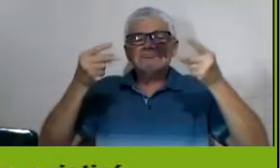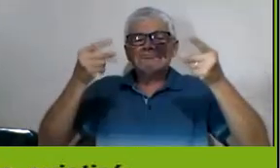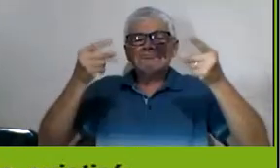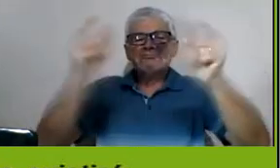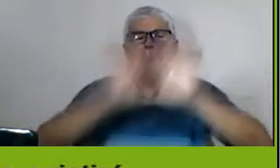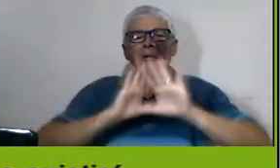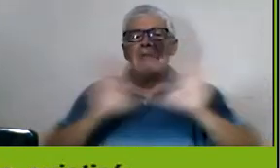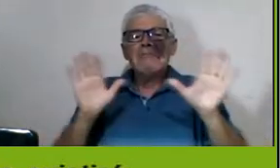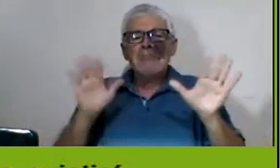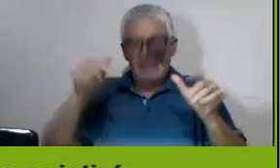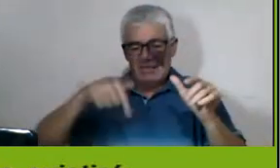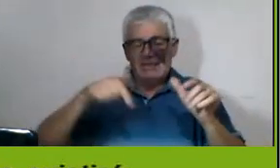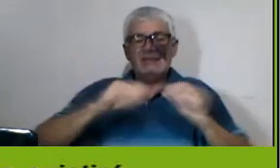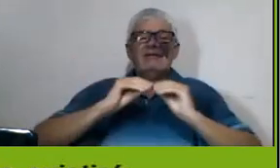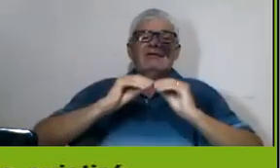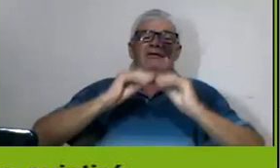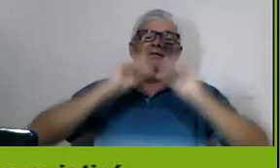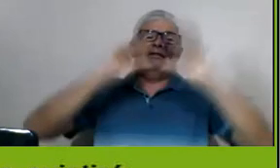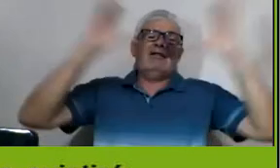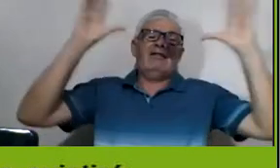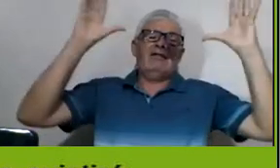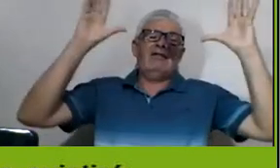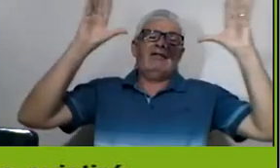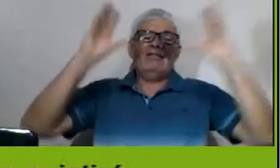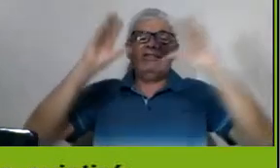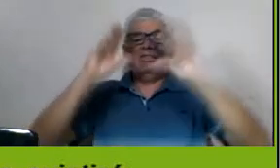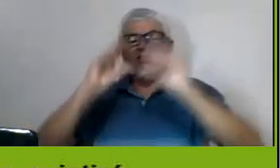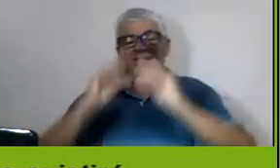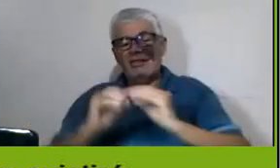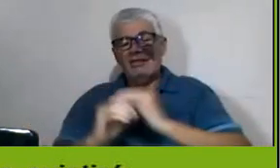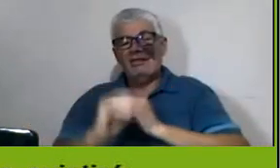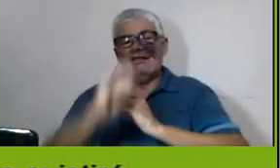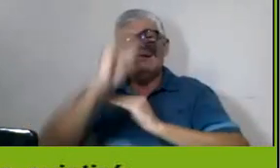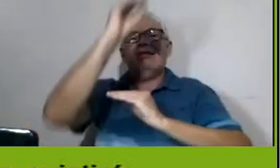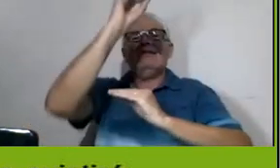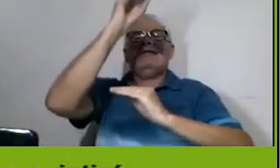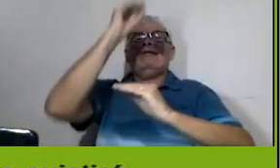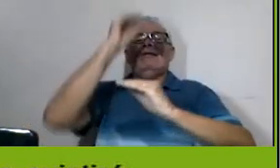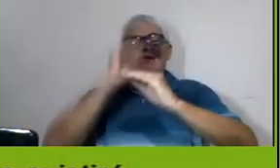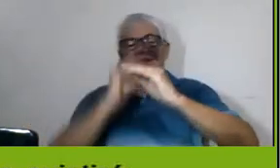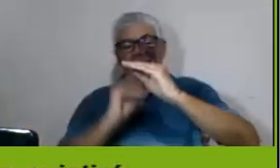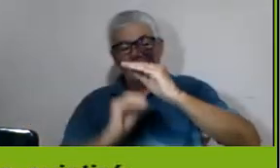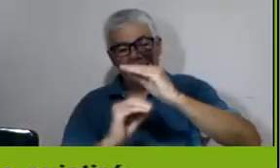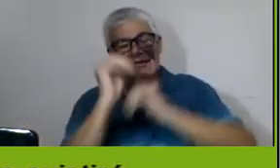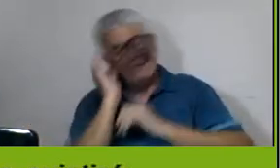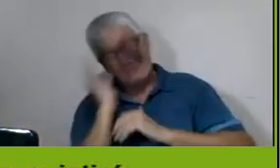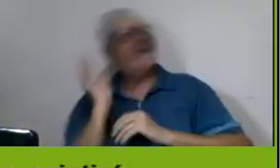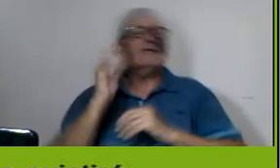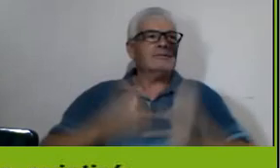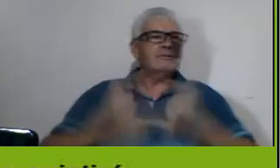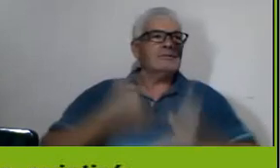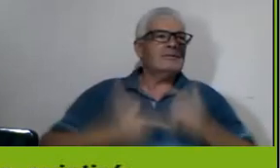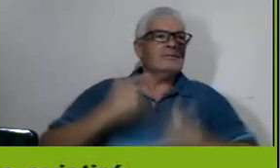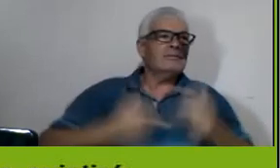deve prestar atenção, sim, quando a gente tem os filhos, né? Eu não prestei muita atenção nisso, não, mas, assim, o nome dos meus filhos não tem